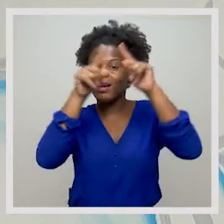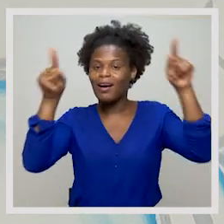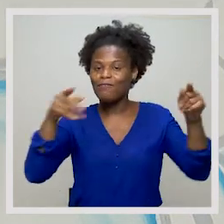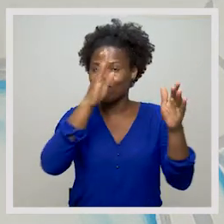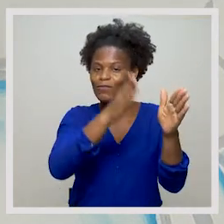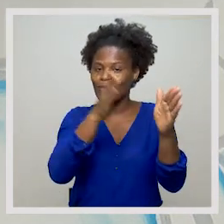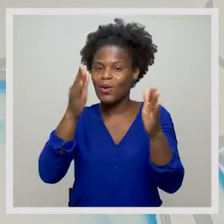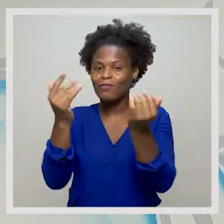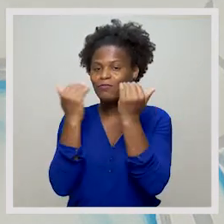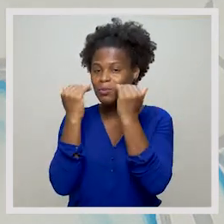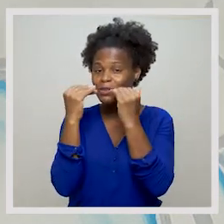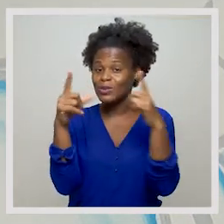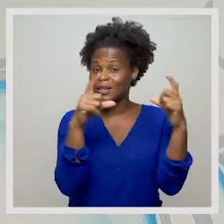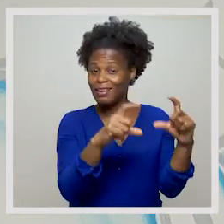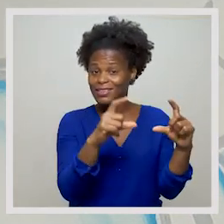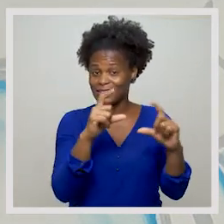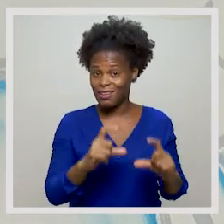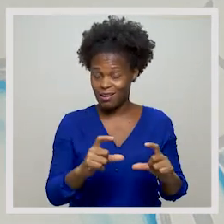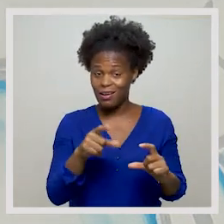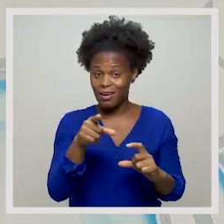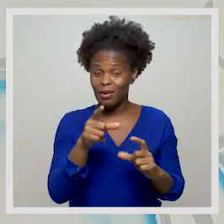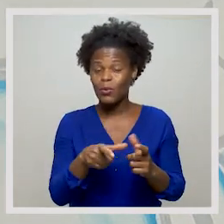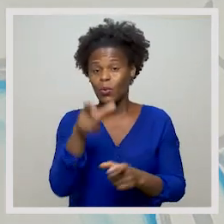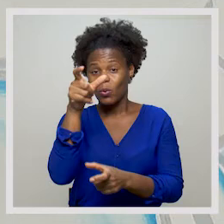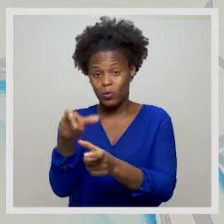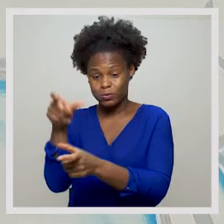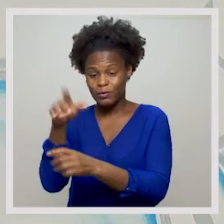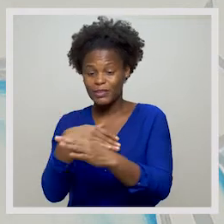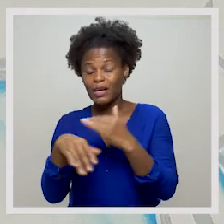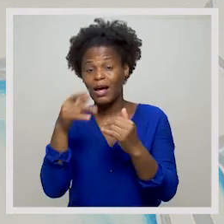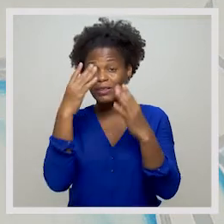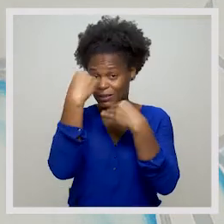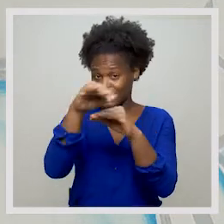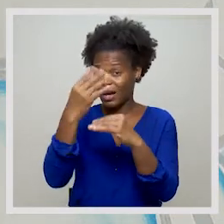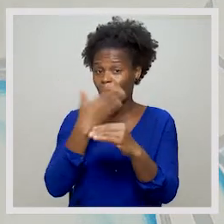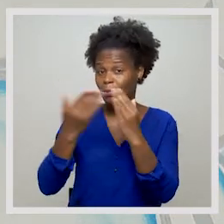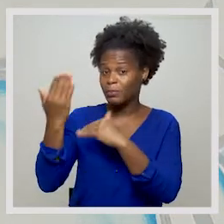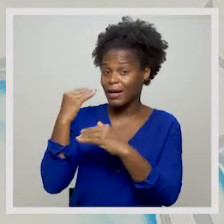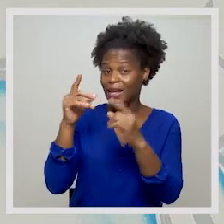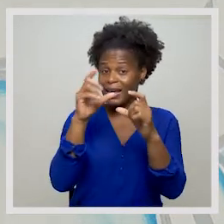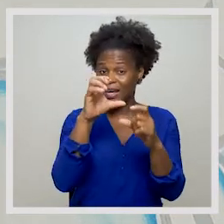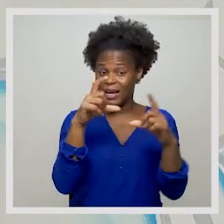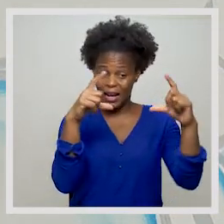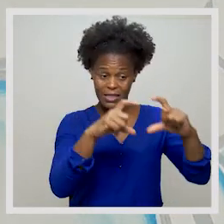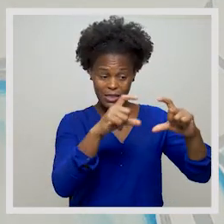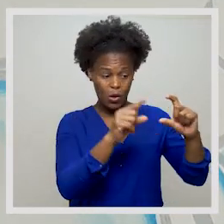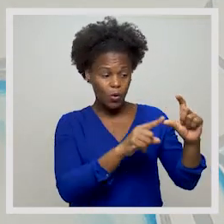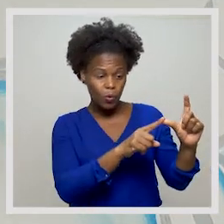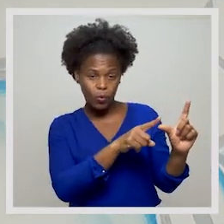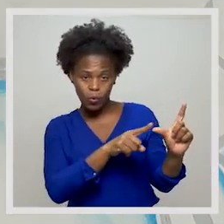gráfica dos dados em classes. Eu ensinei na aula anterior que as classes devem estar no